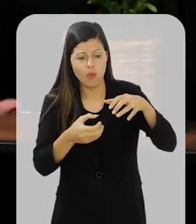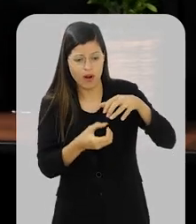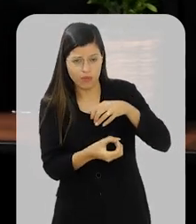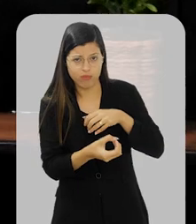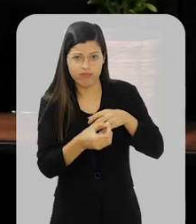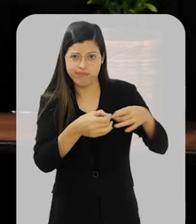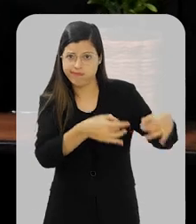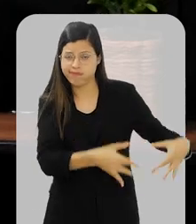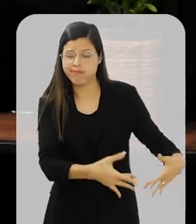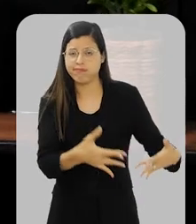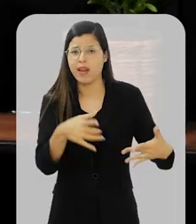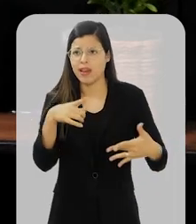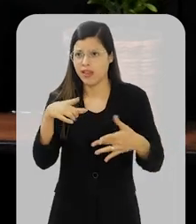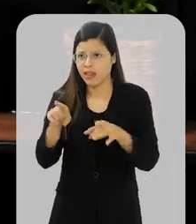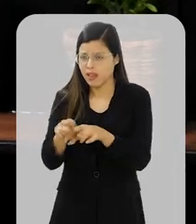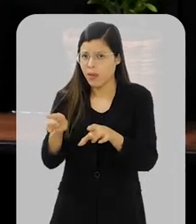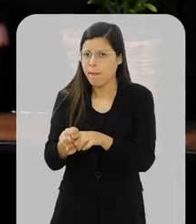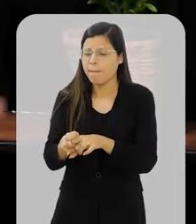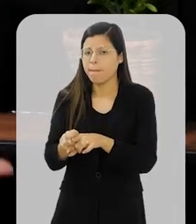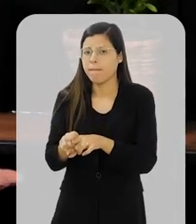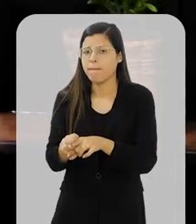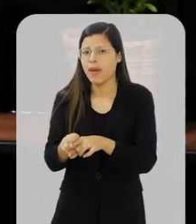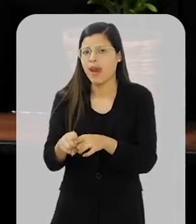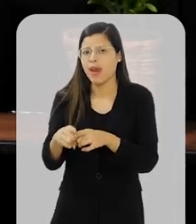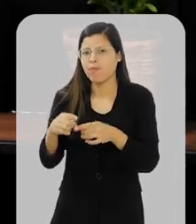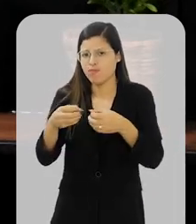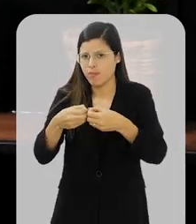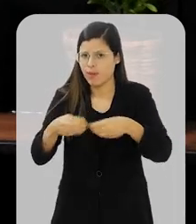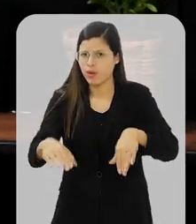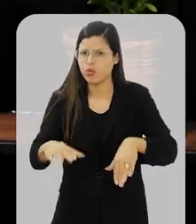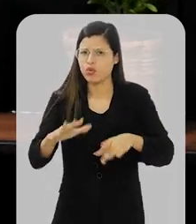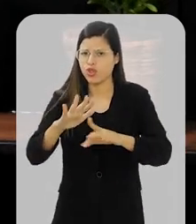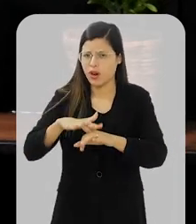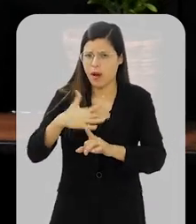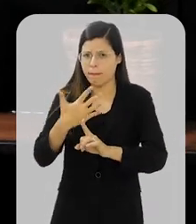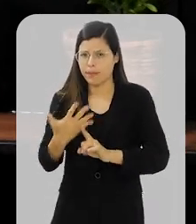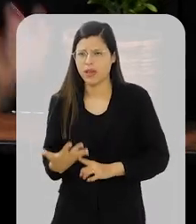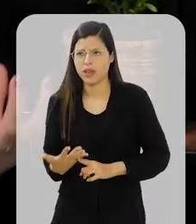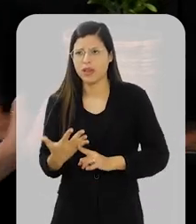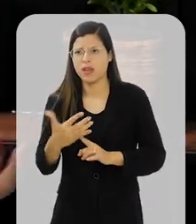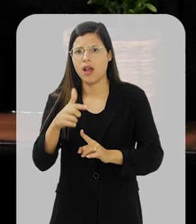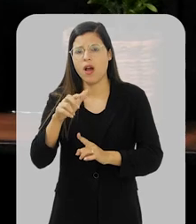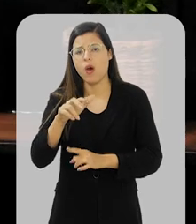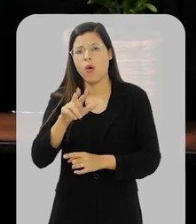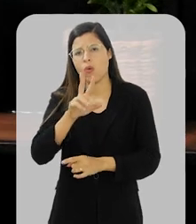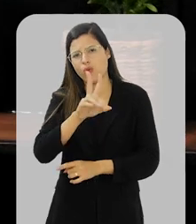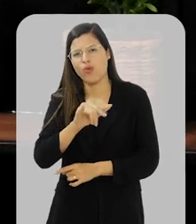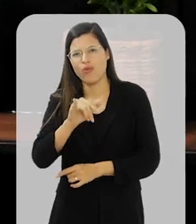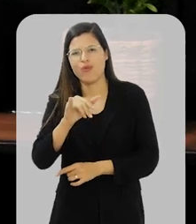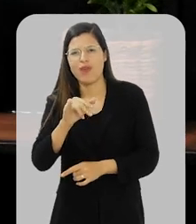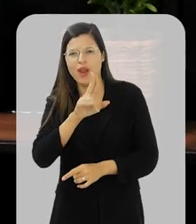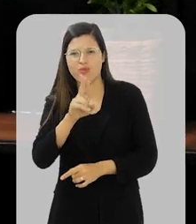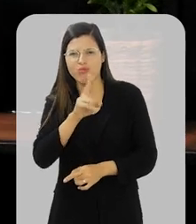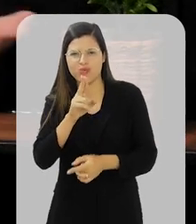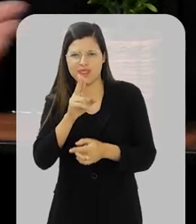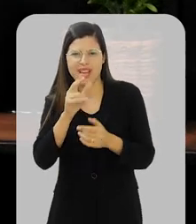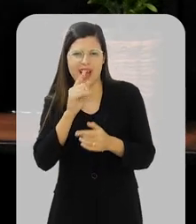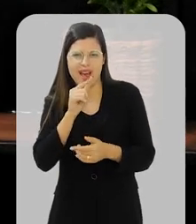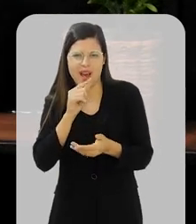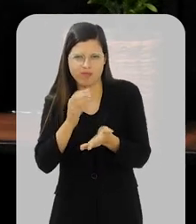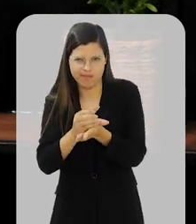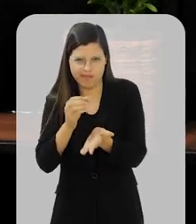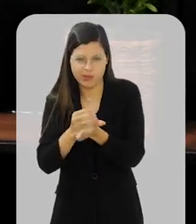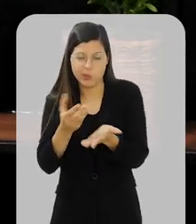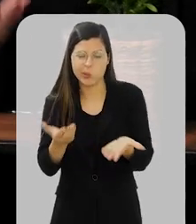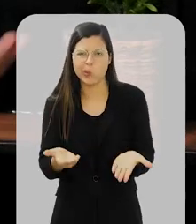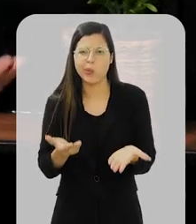ambientais também por essa grande quantidade de toneladas de caroços que são descartadas quando você vai coletar a polpa, né? E aí, nosso grupo tem